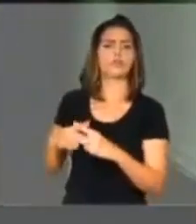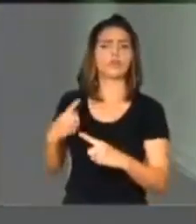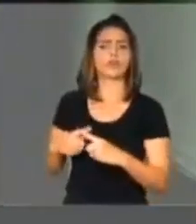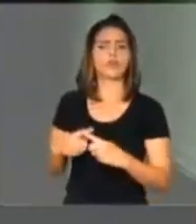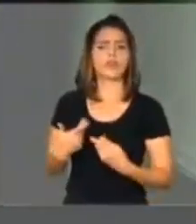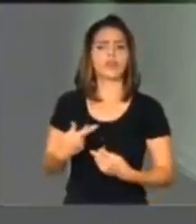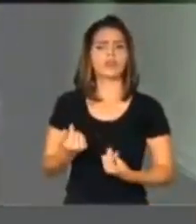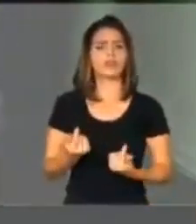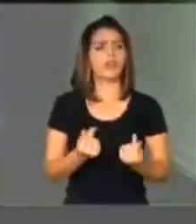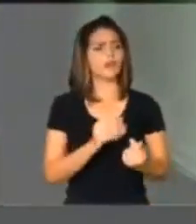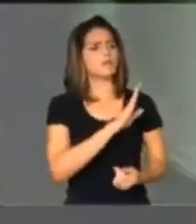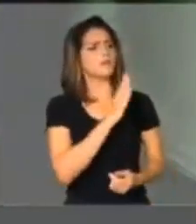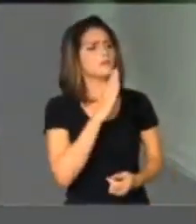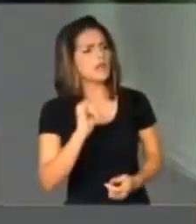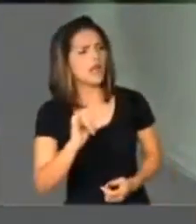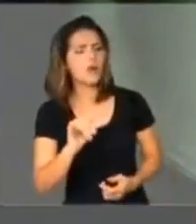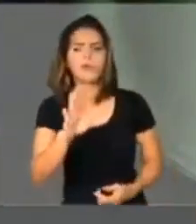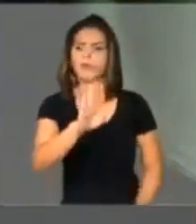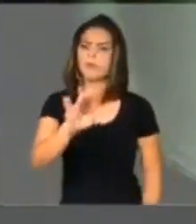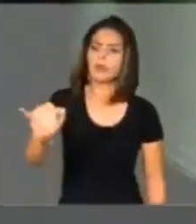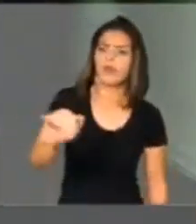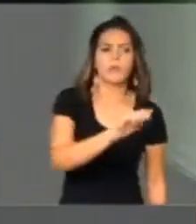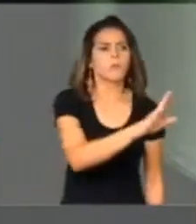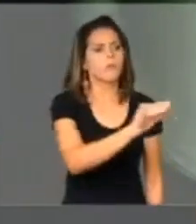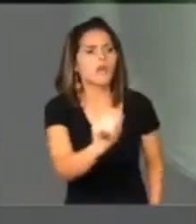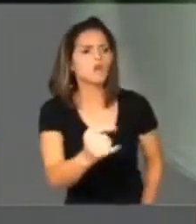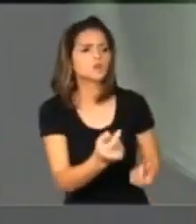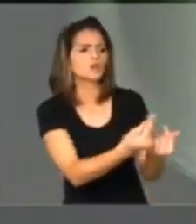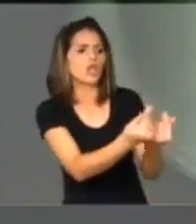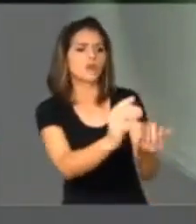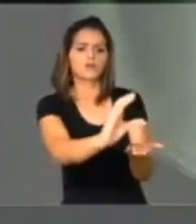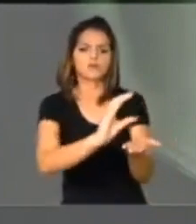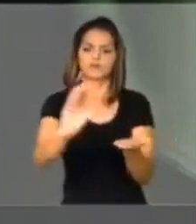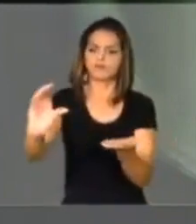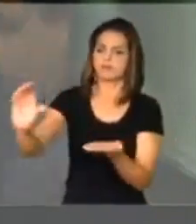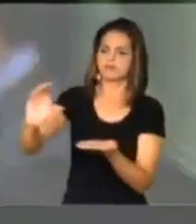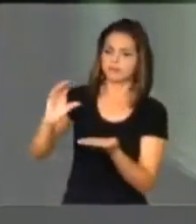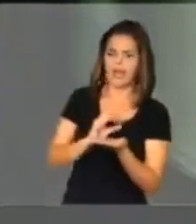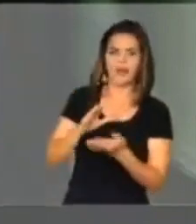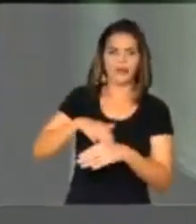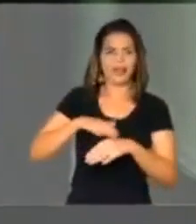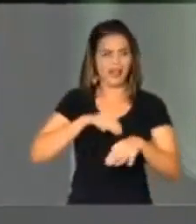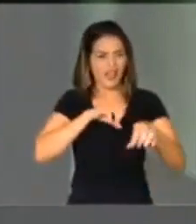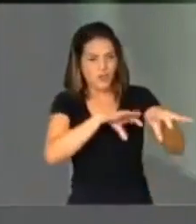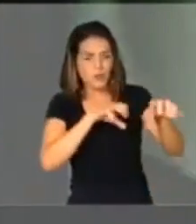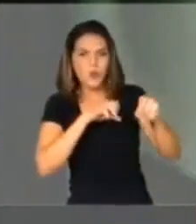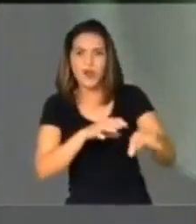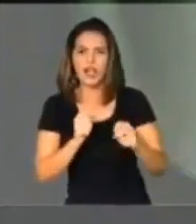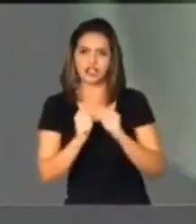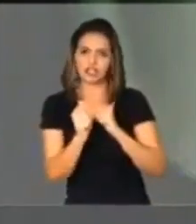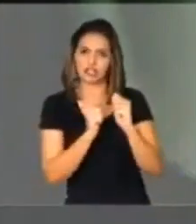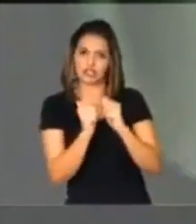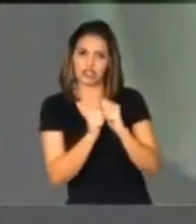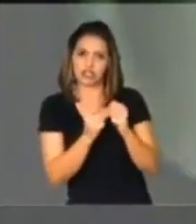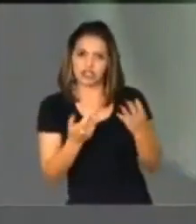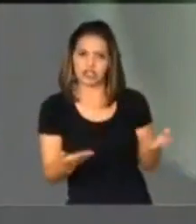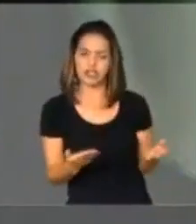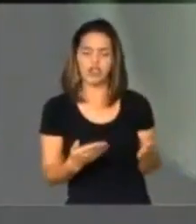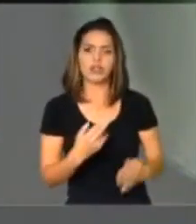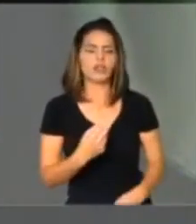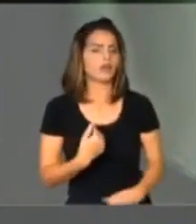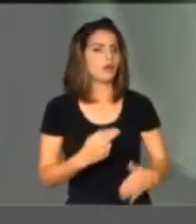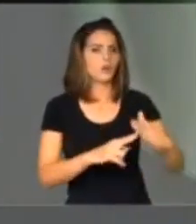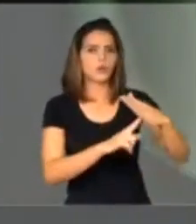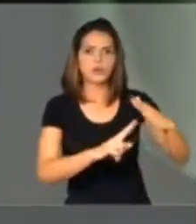para lá e para cá, o governo mantém esse contingenciamento que sufoca as universidades e os institutos